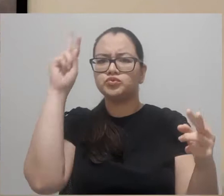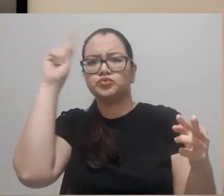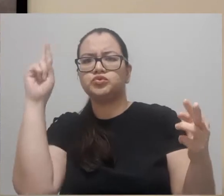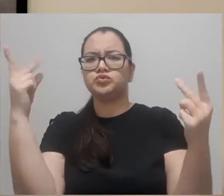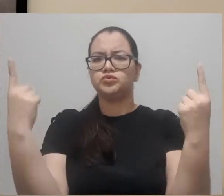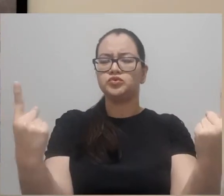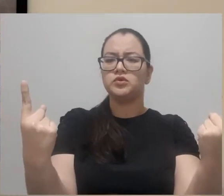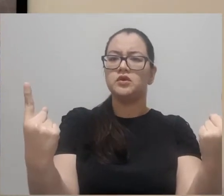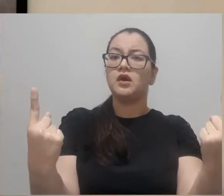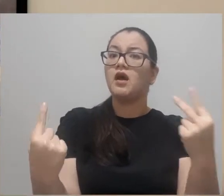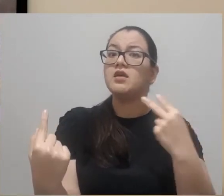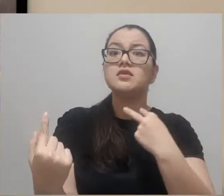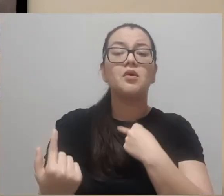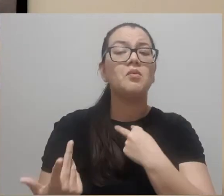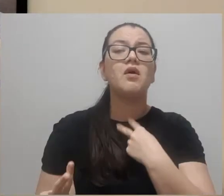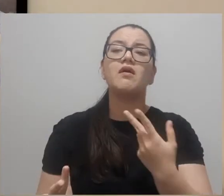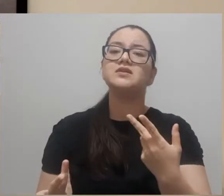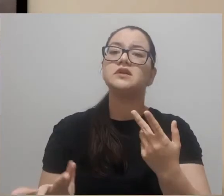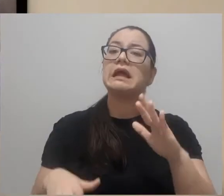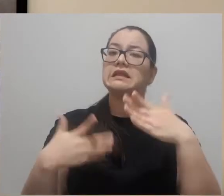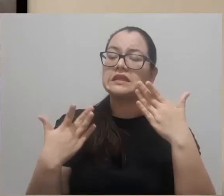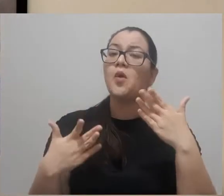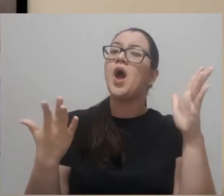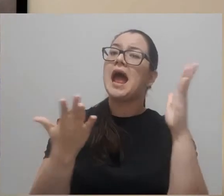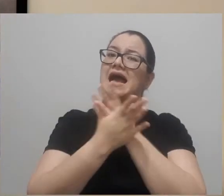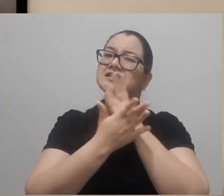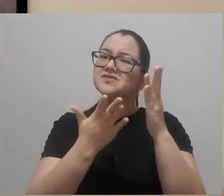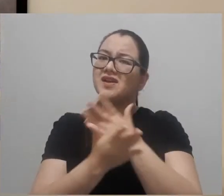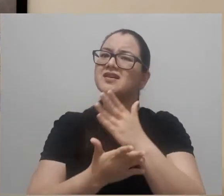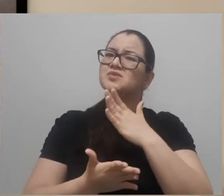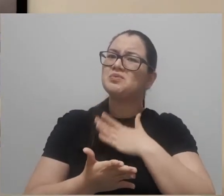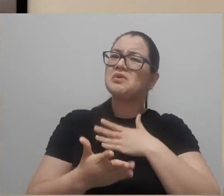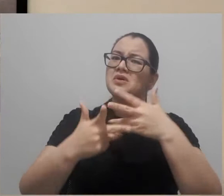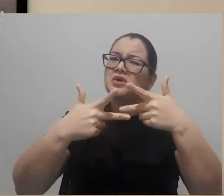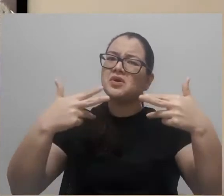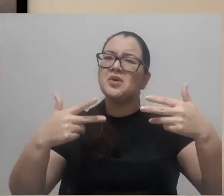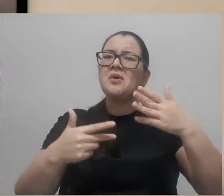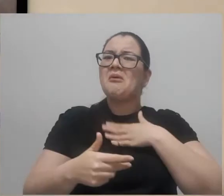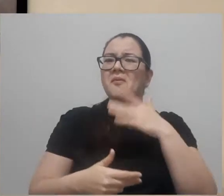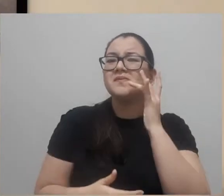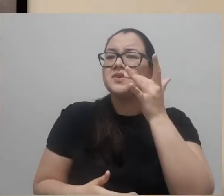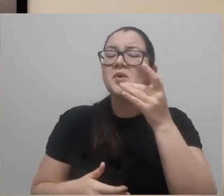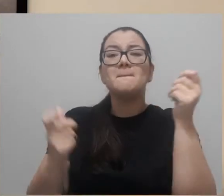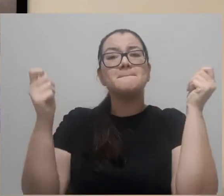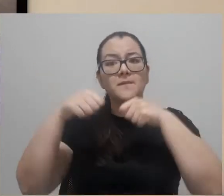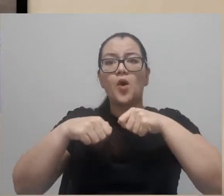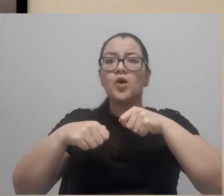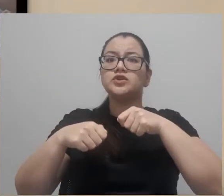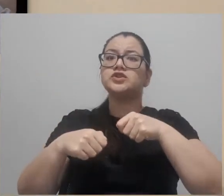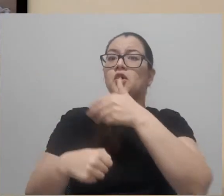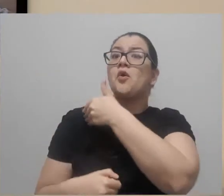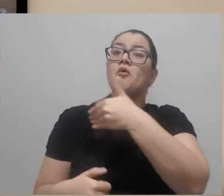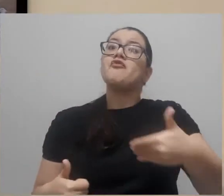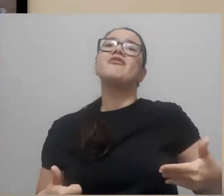vida. Se os meus tesouros são aqui nessa terra, eles podem exercer esse senhorio, eles podem, né,